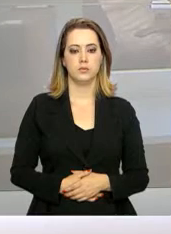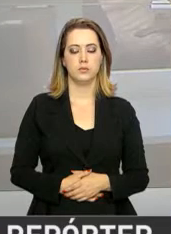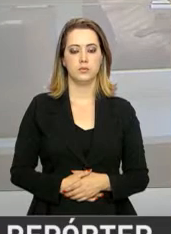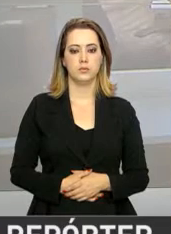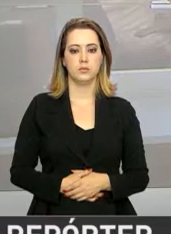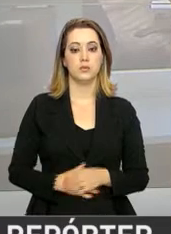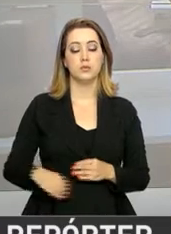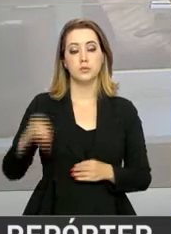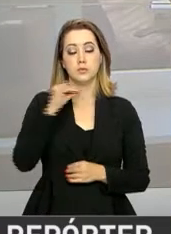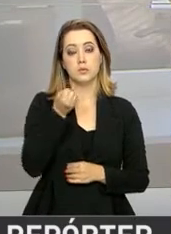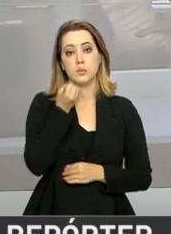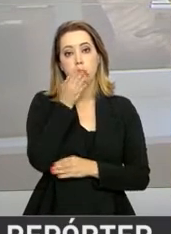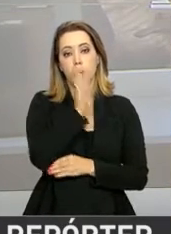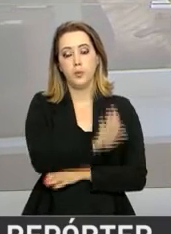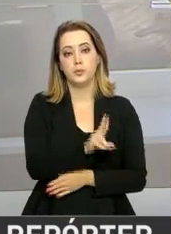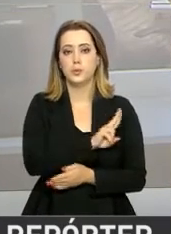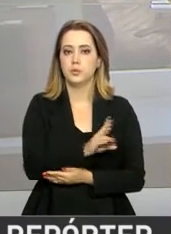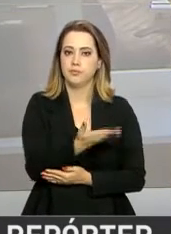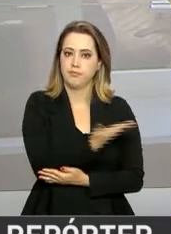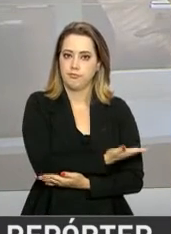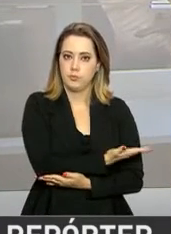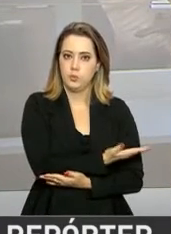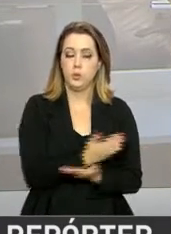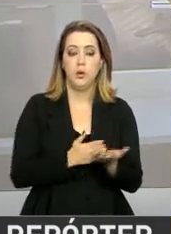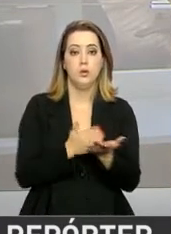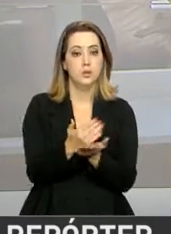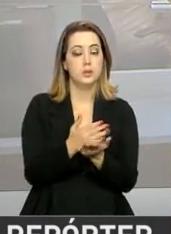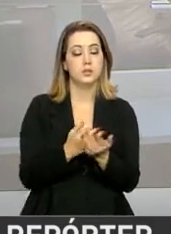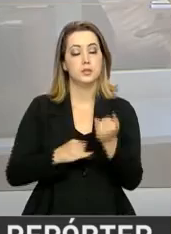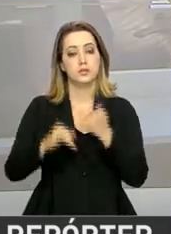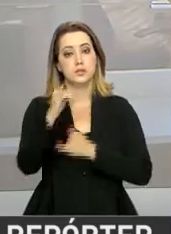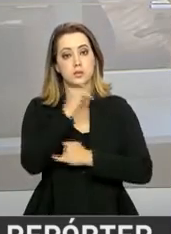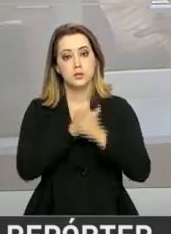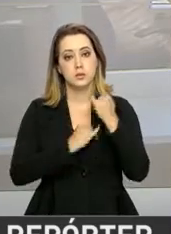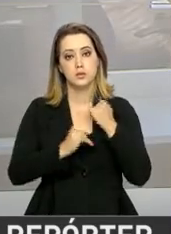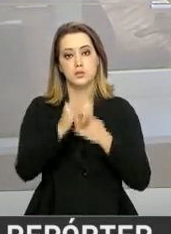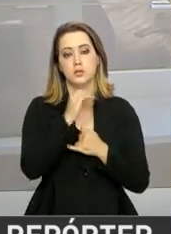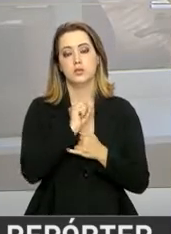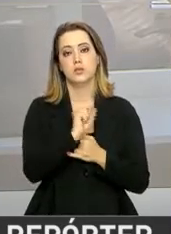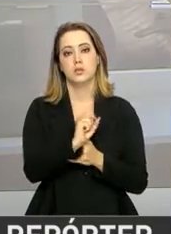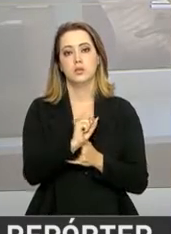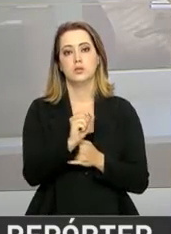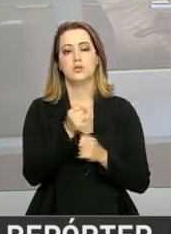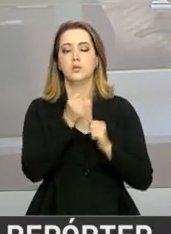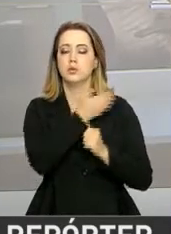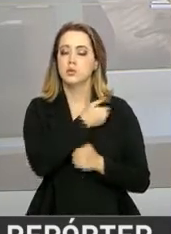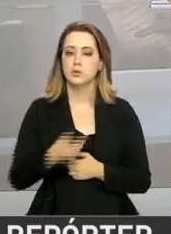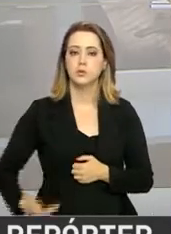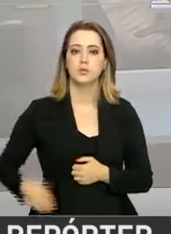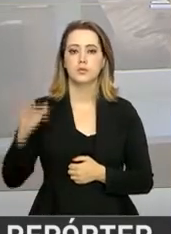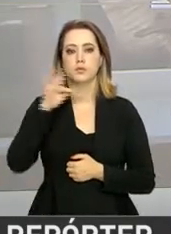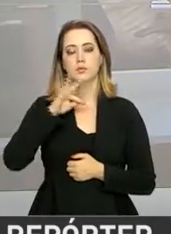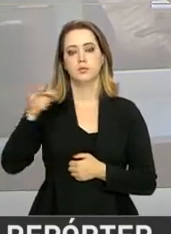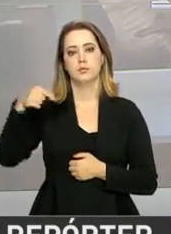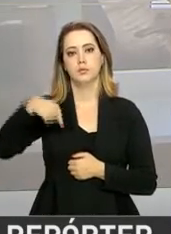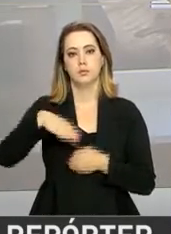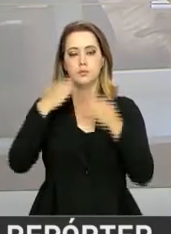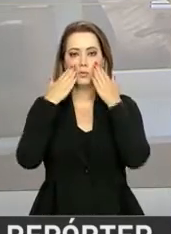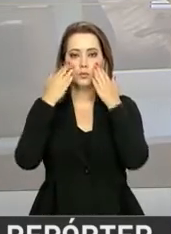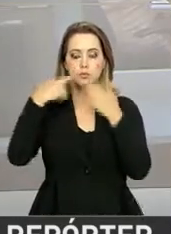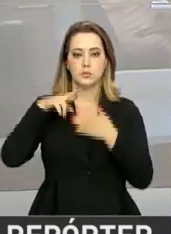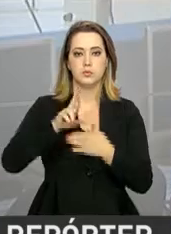olá boa tarde eu sou josé luiz filho ea partir de agora trago pra você as notícias do governo federal aqui no repórter